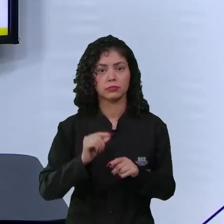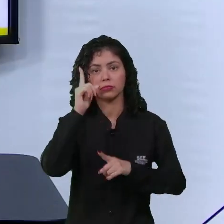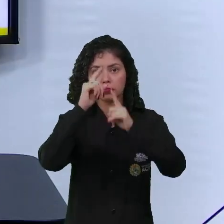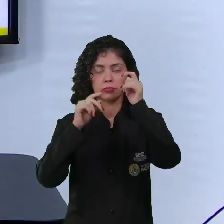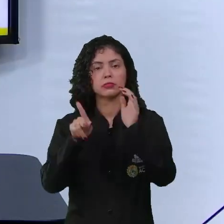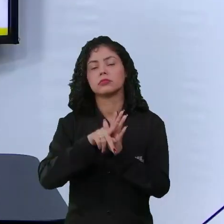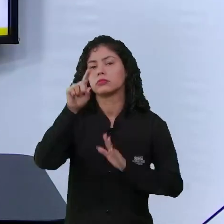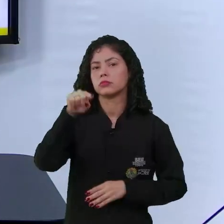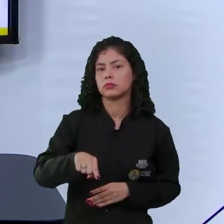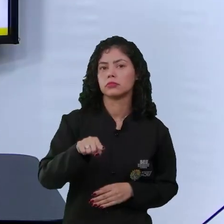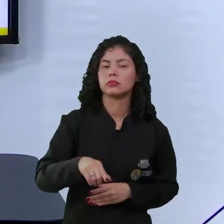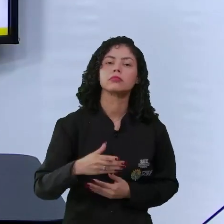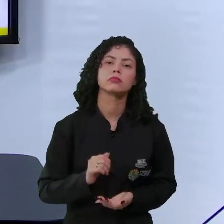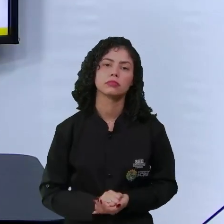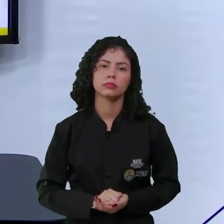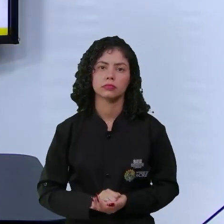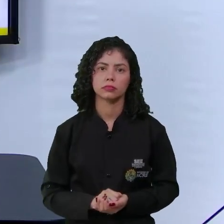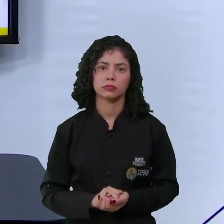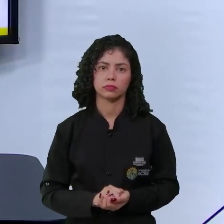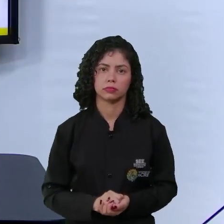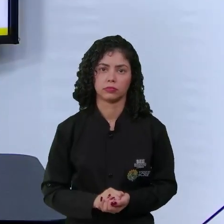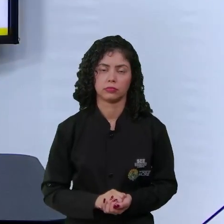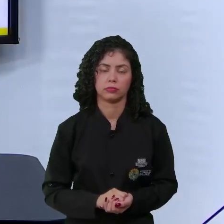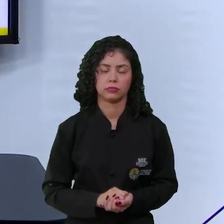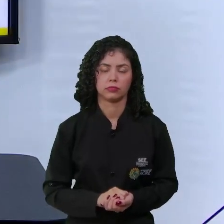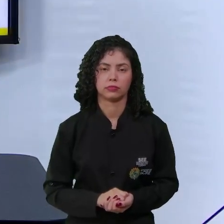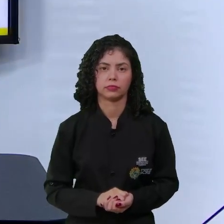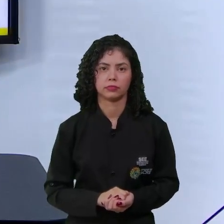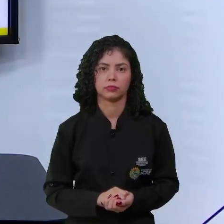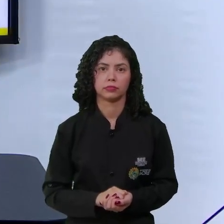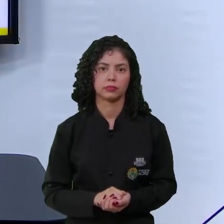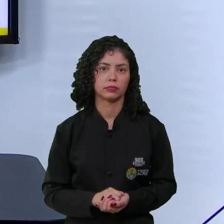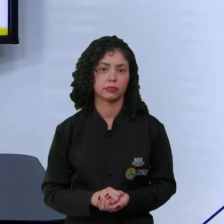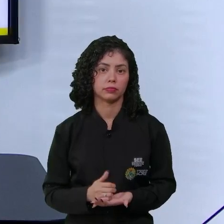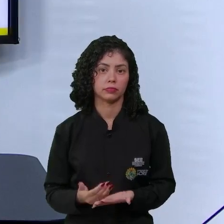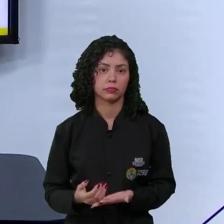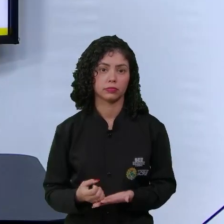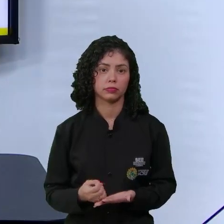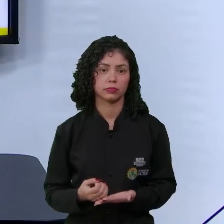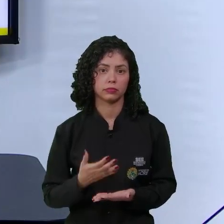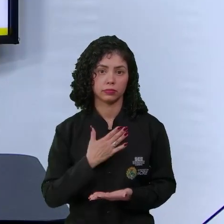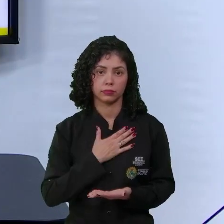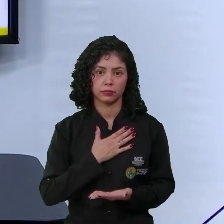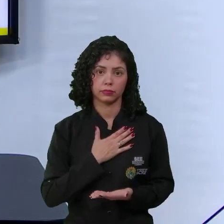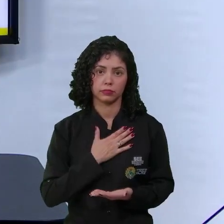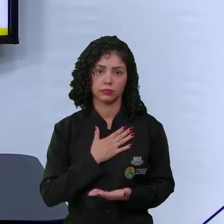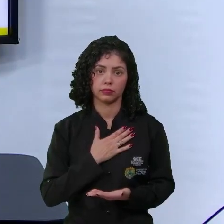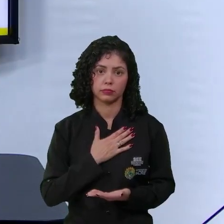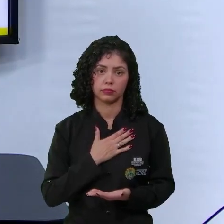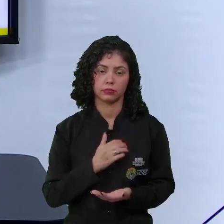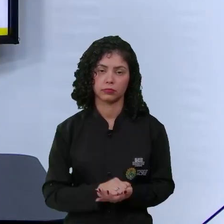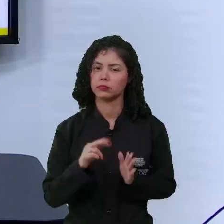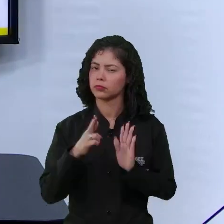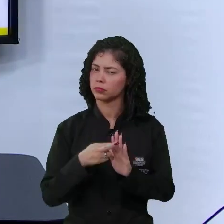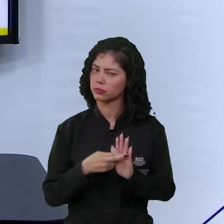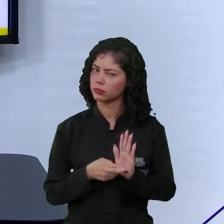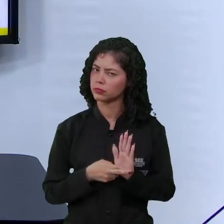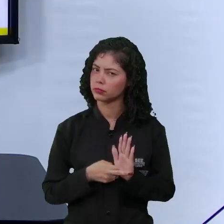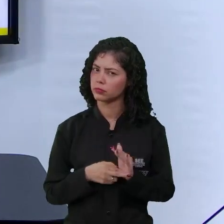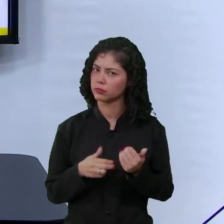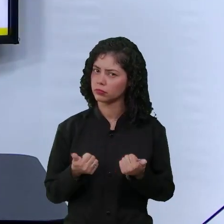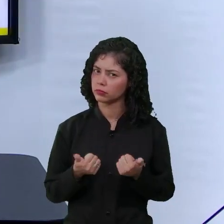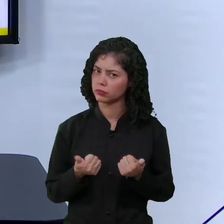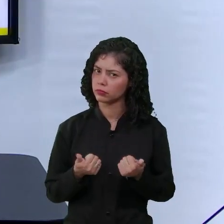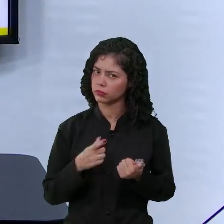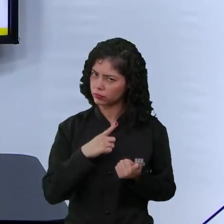expressar isso daqui, você tem que ser isso aqui. Se é a minha forma, tem padrão?